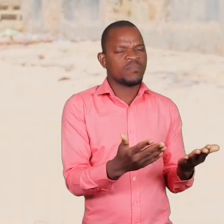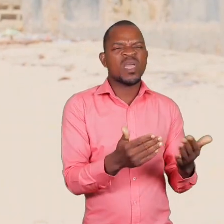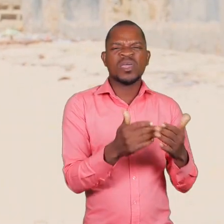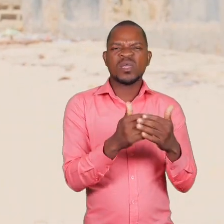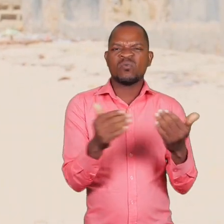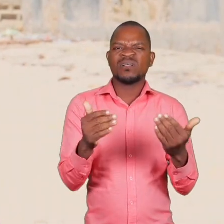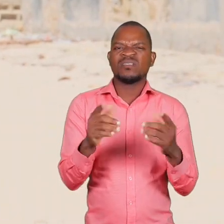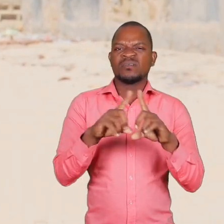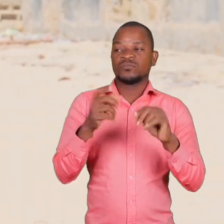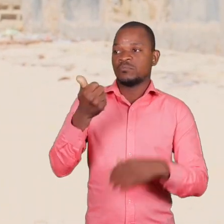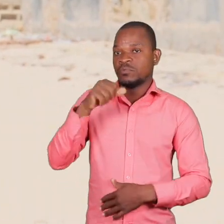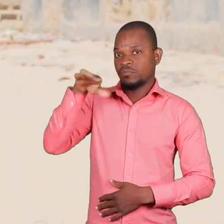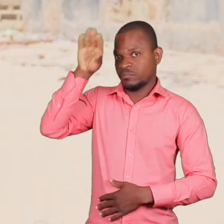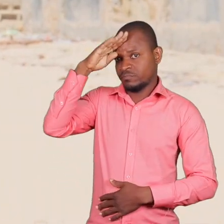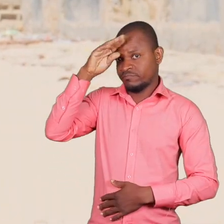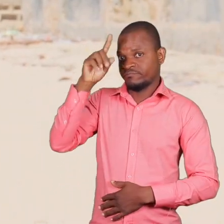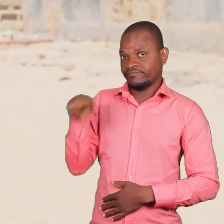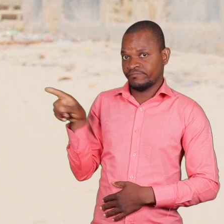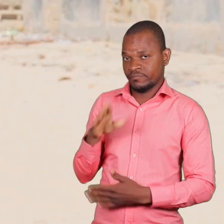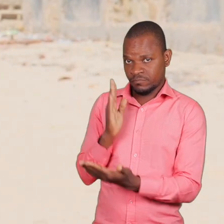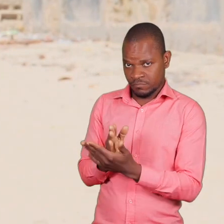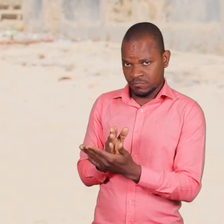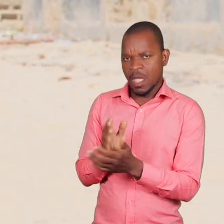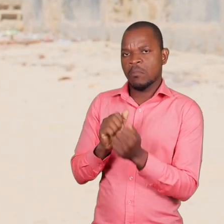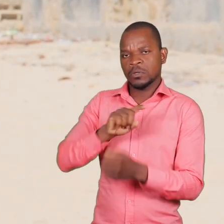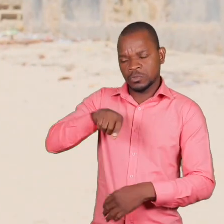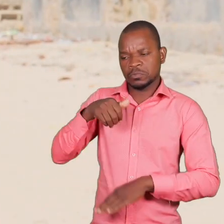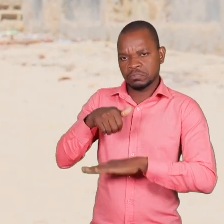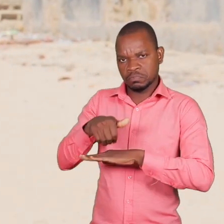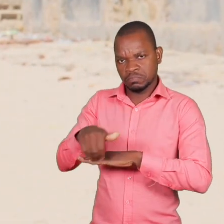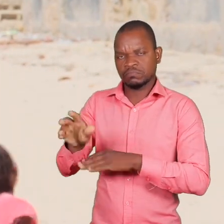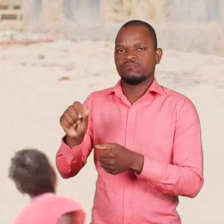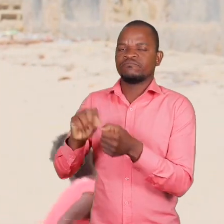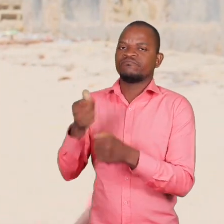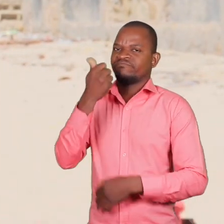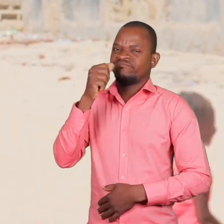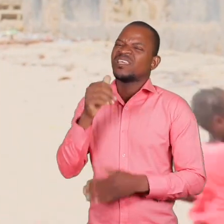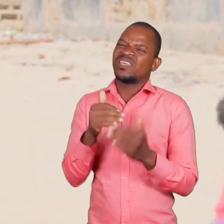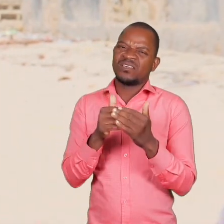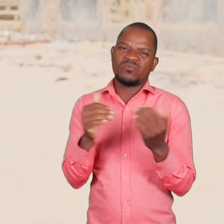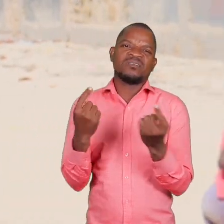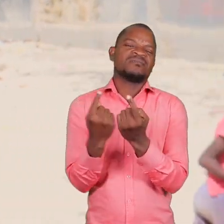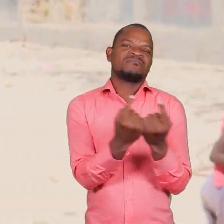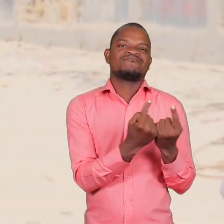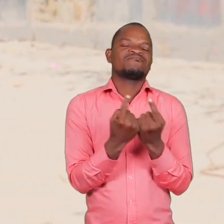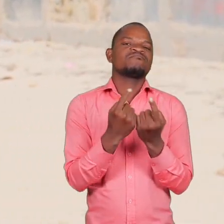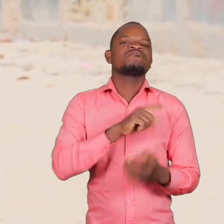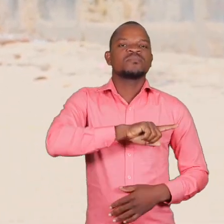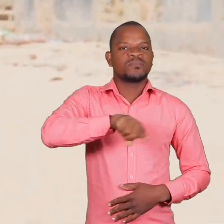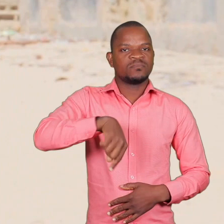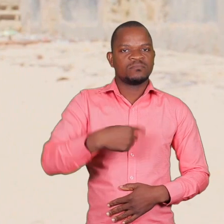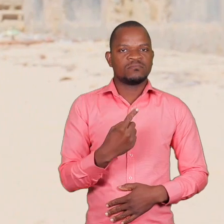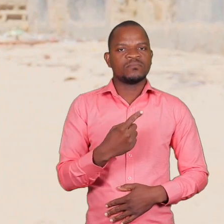bebida alcoólica prejudica, mas continuando beber. É isso que está acontecendo